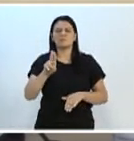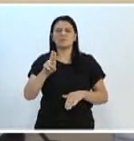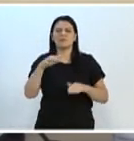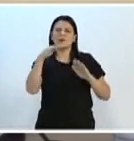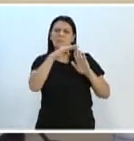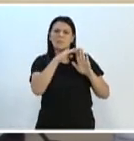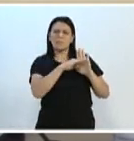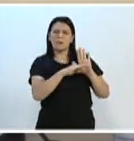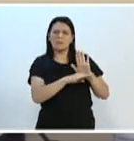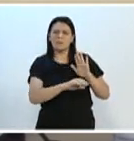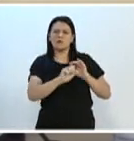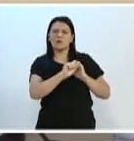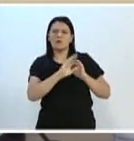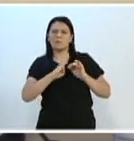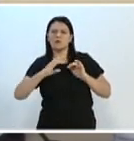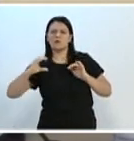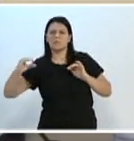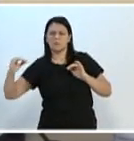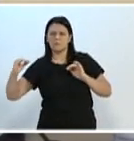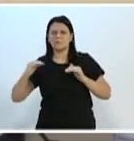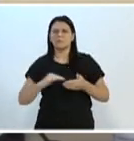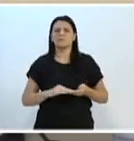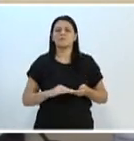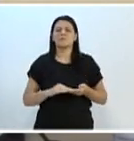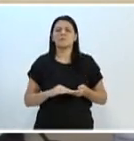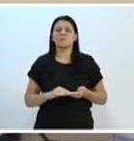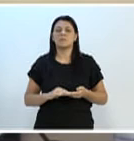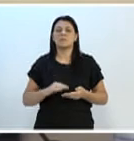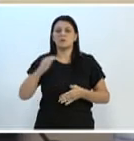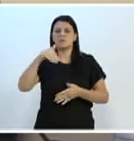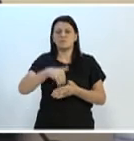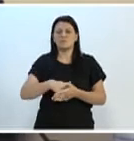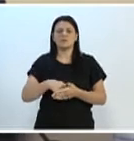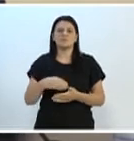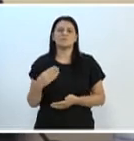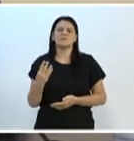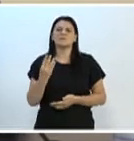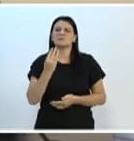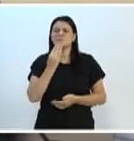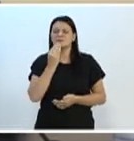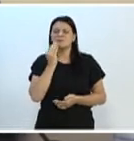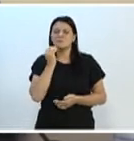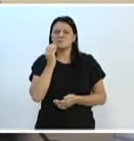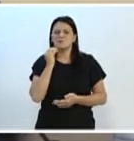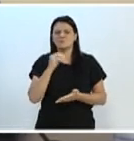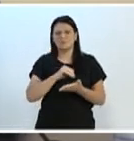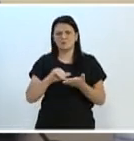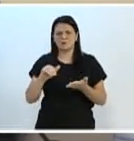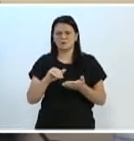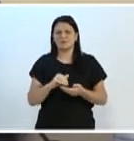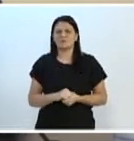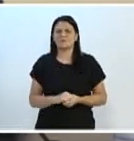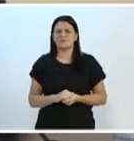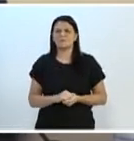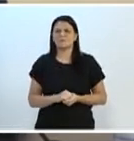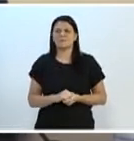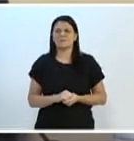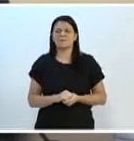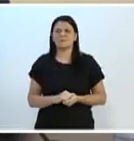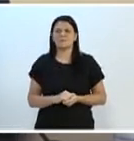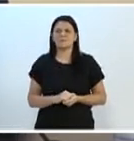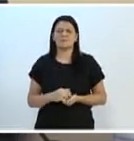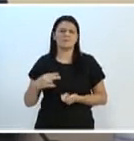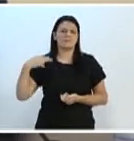alfabética, com registro dos votos pelo secretário Gilson, que está na função aqui. Os vereadores vão ter que se dirigir